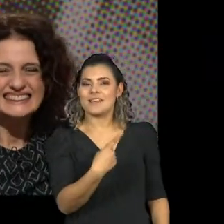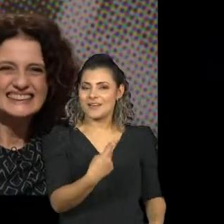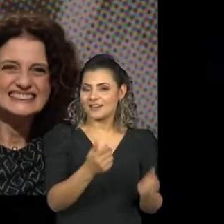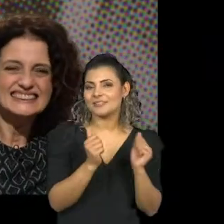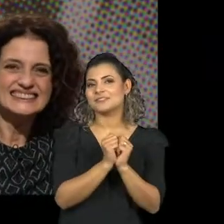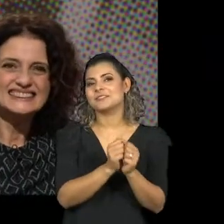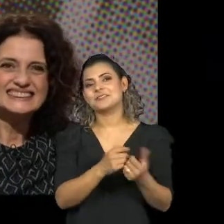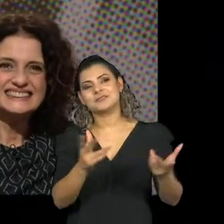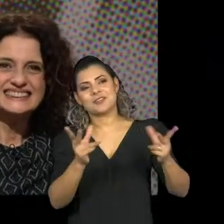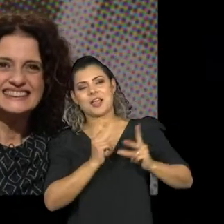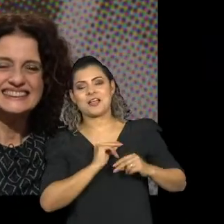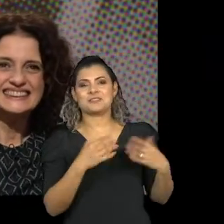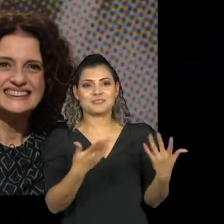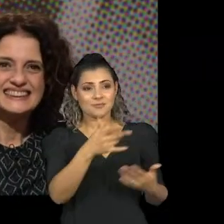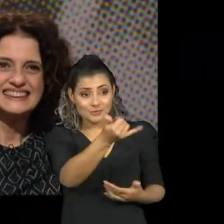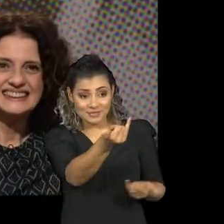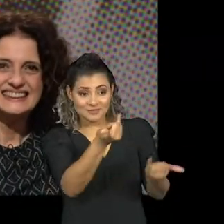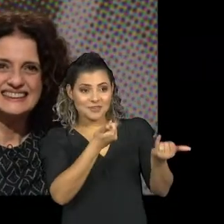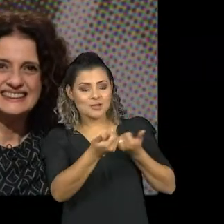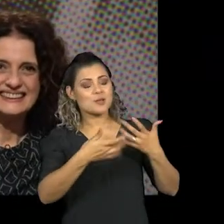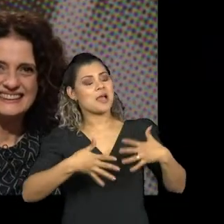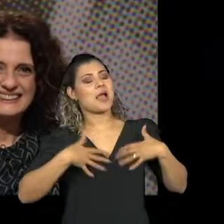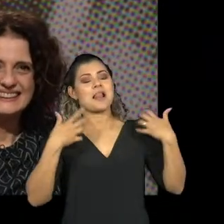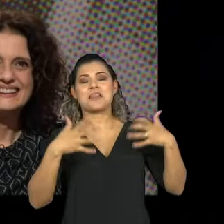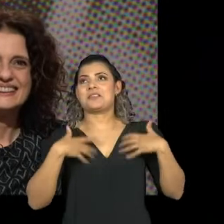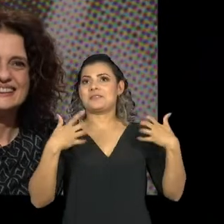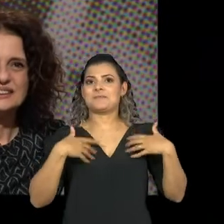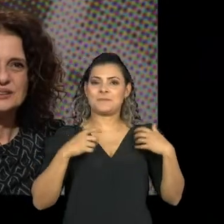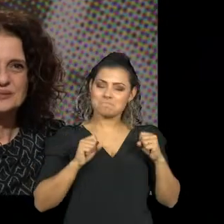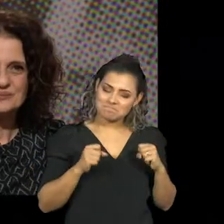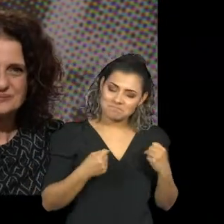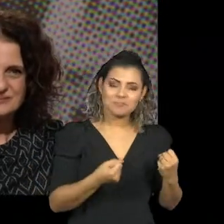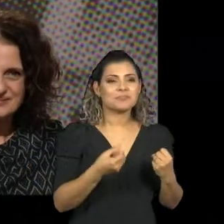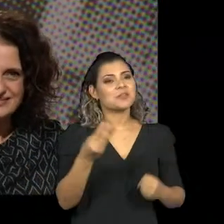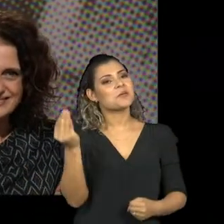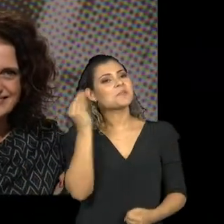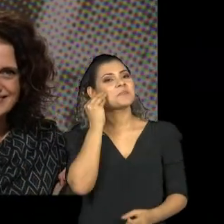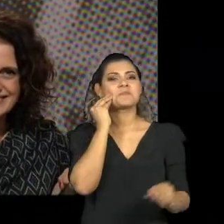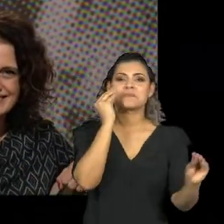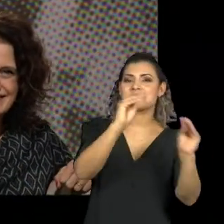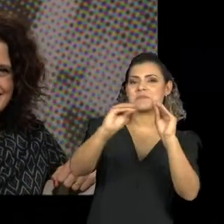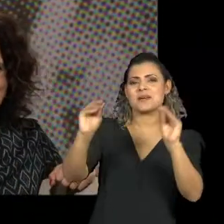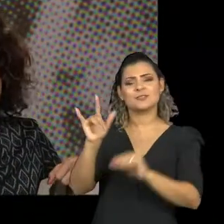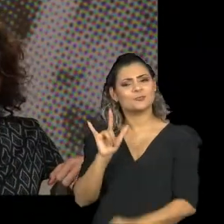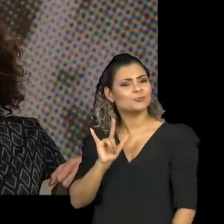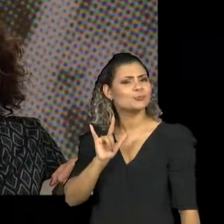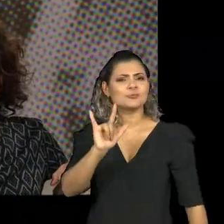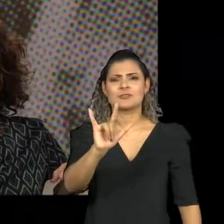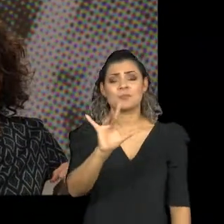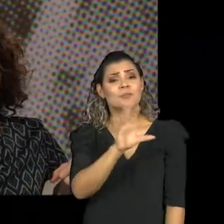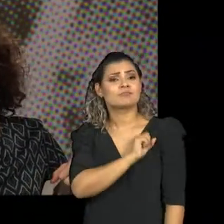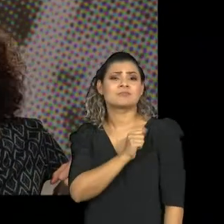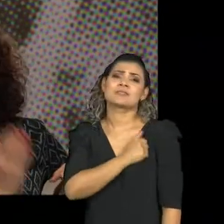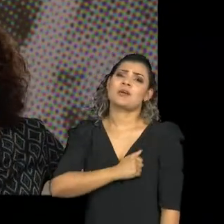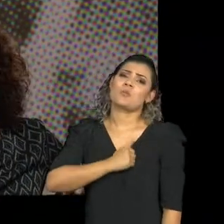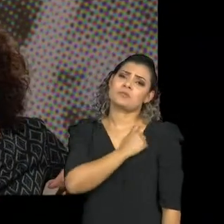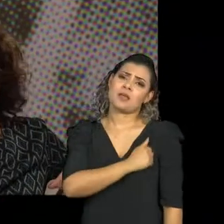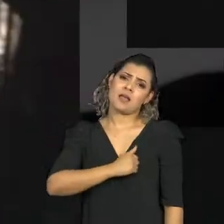Como você diz tão bem, alegria ainda que a fórceps. Um beijo imenso, te amo muito, eu tô morrendo de